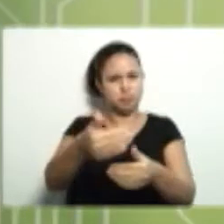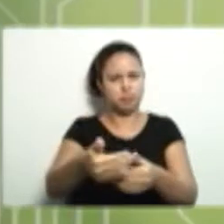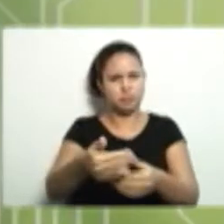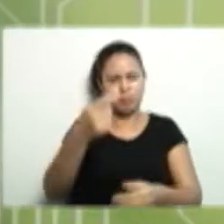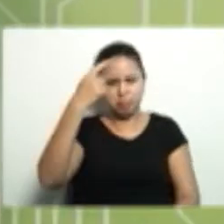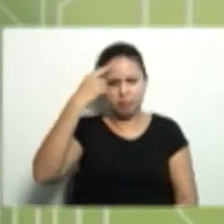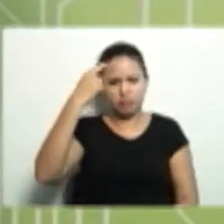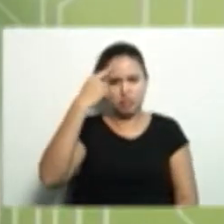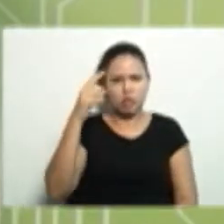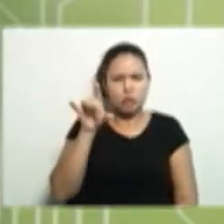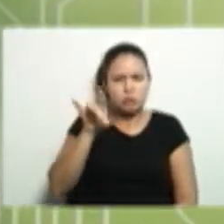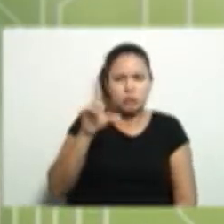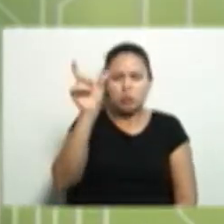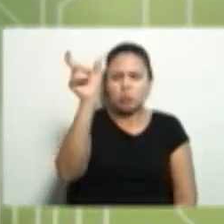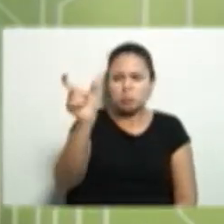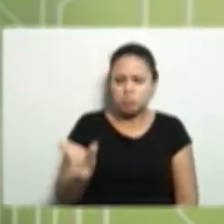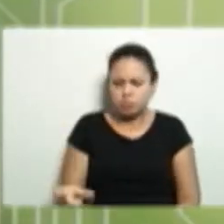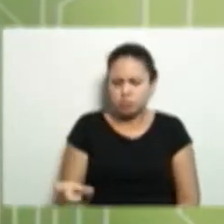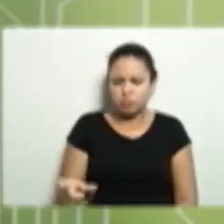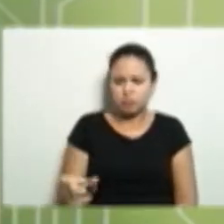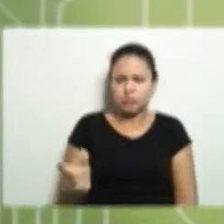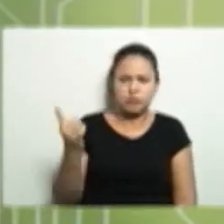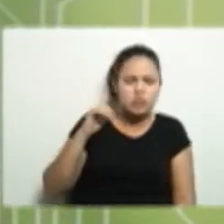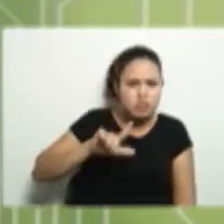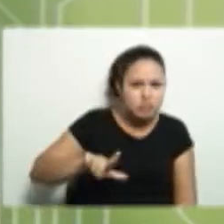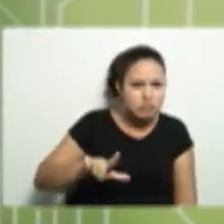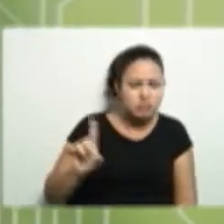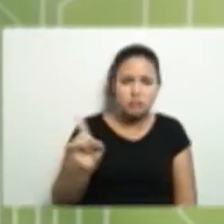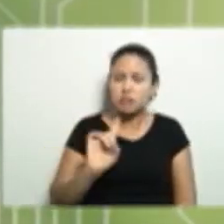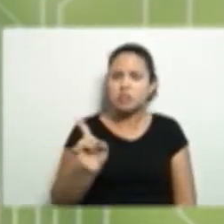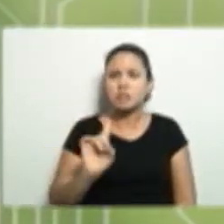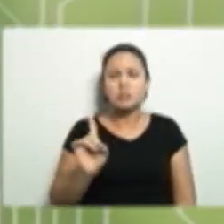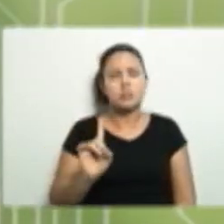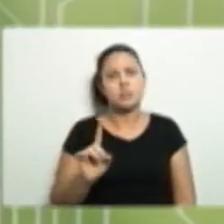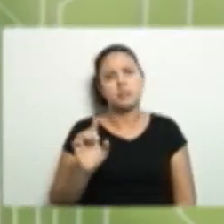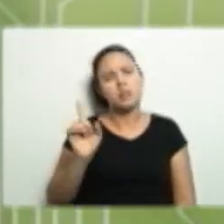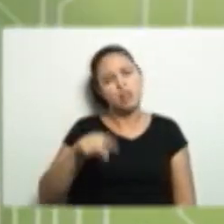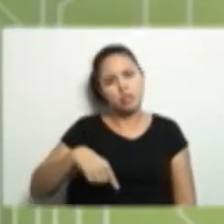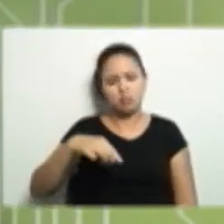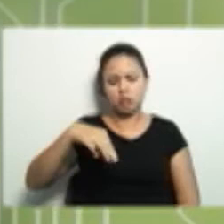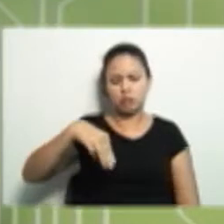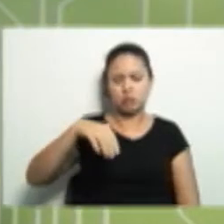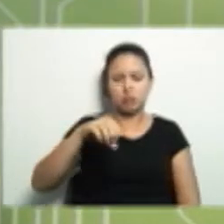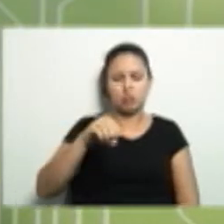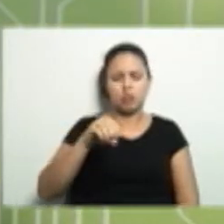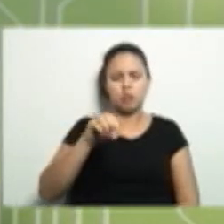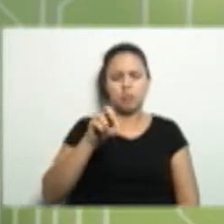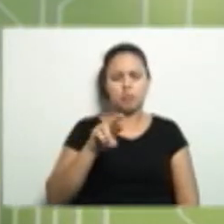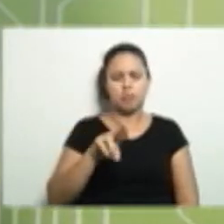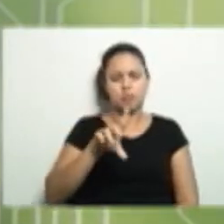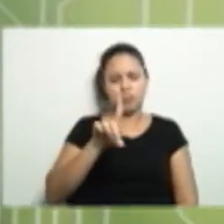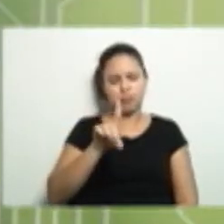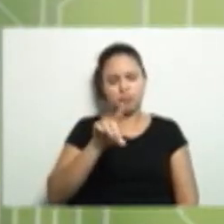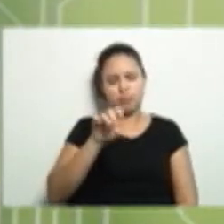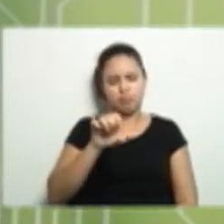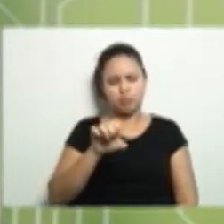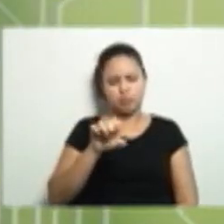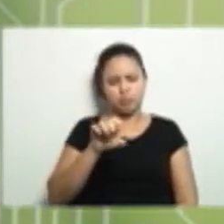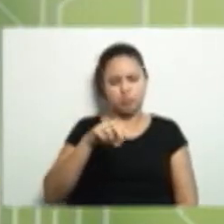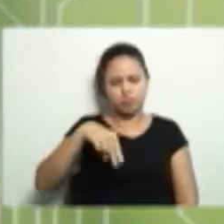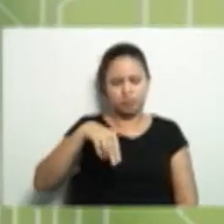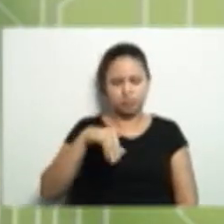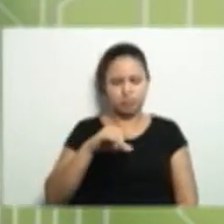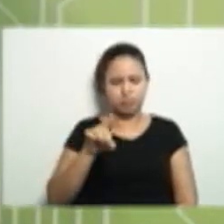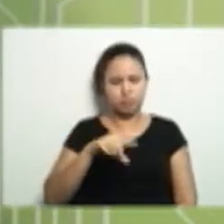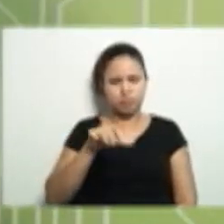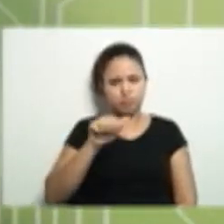forma, ela acontece de forma bastante difusa. A modernização para o mesmo objeto ela pode seguir para um lado ou para o outro. A gente